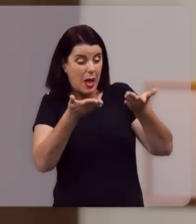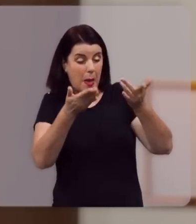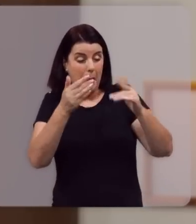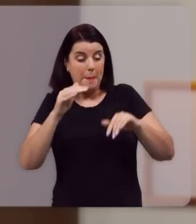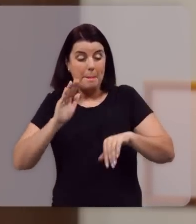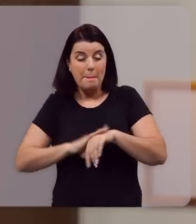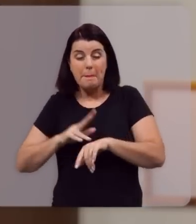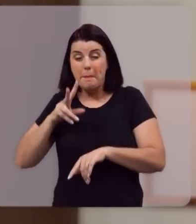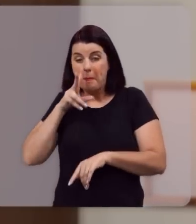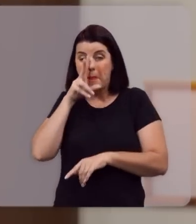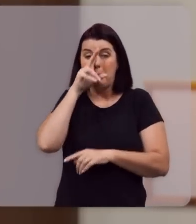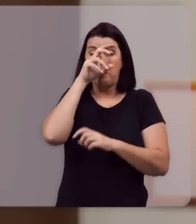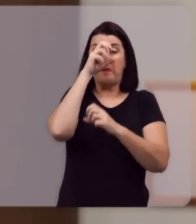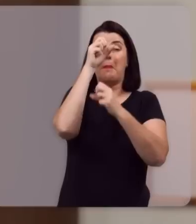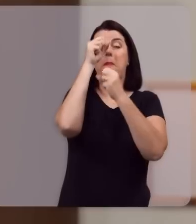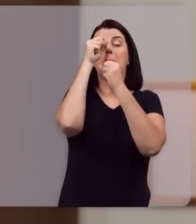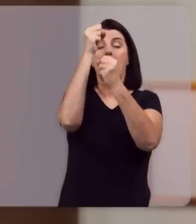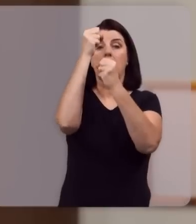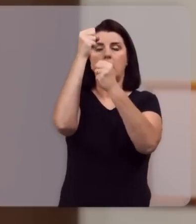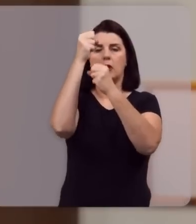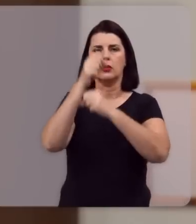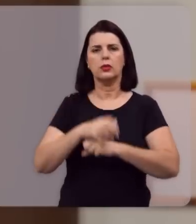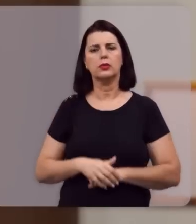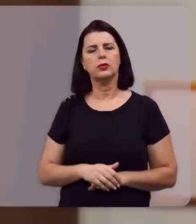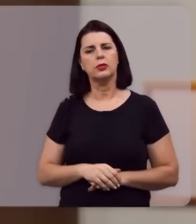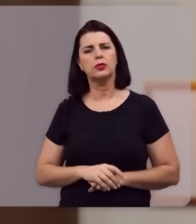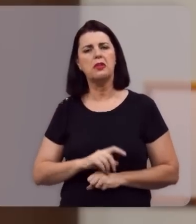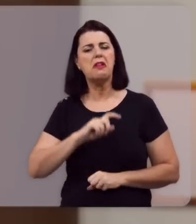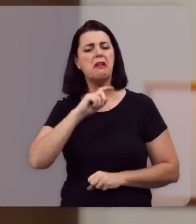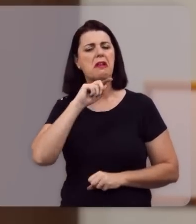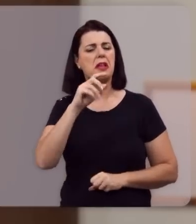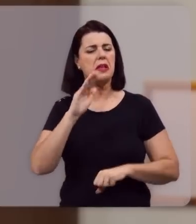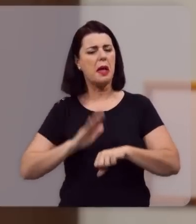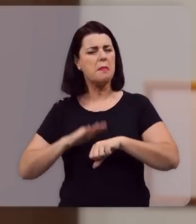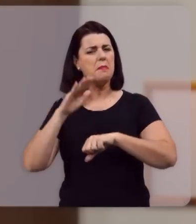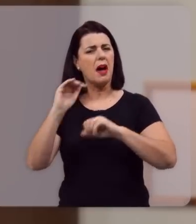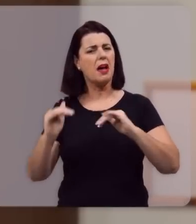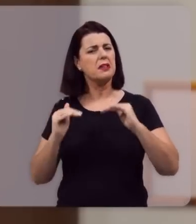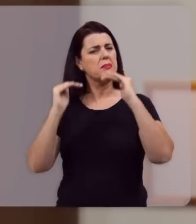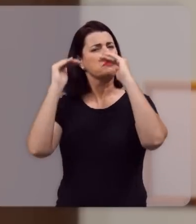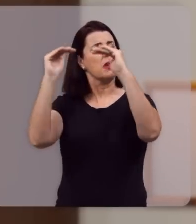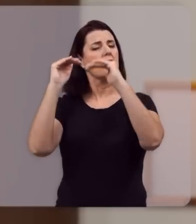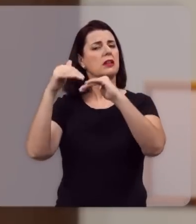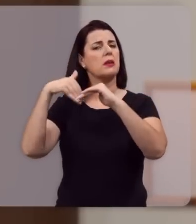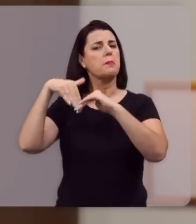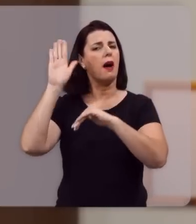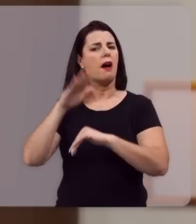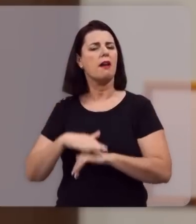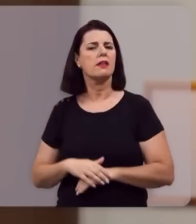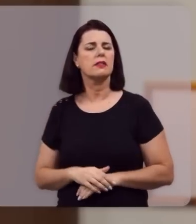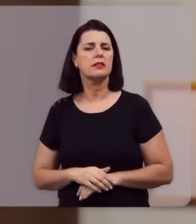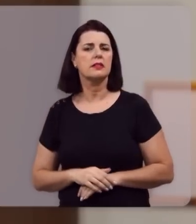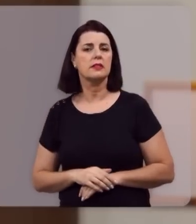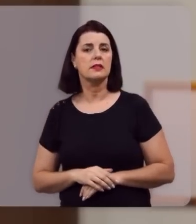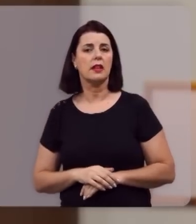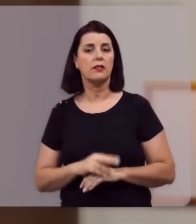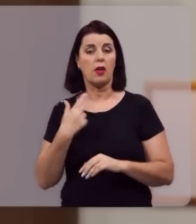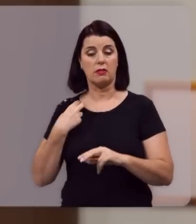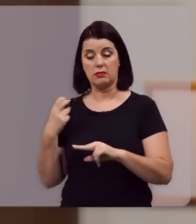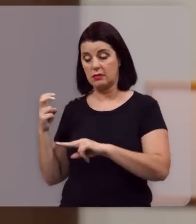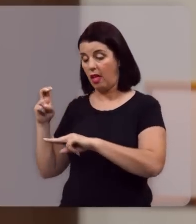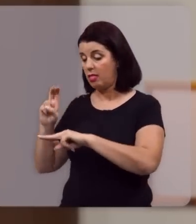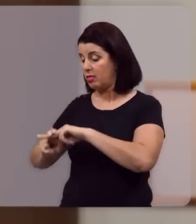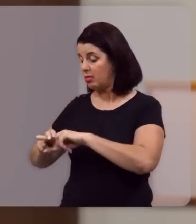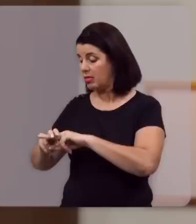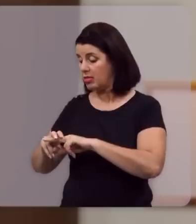máximo, em posição superlativa. Não há ninguém mais exaltado do que ele. Ele foi colocado